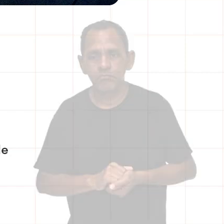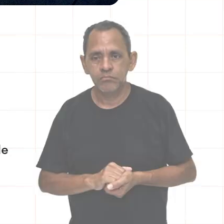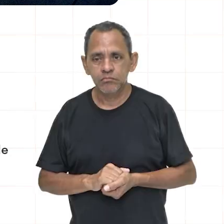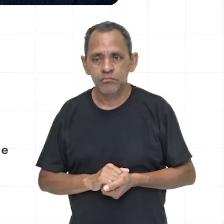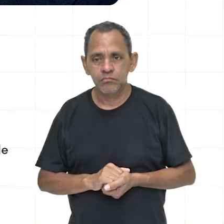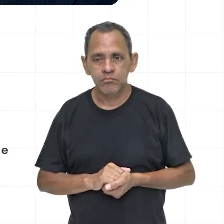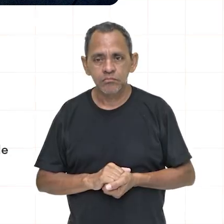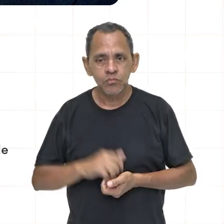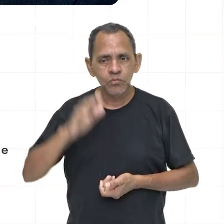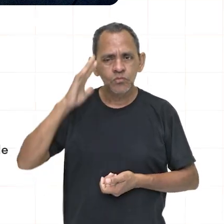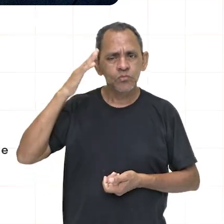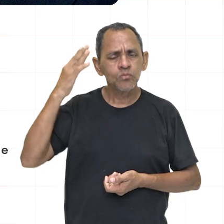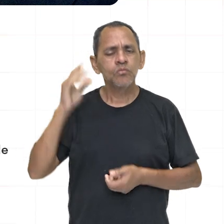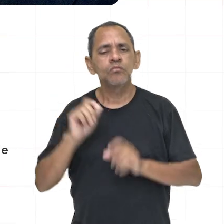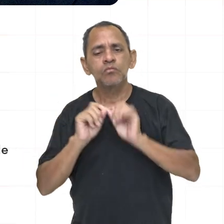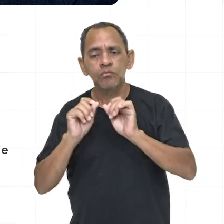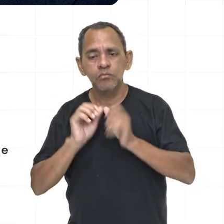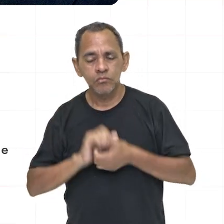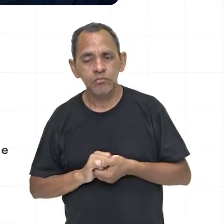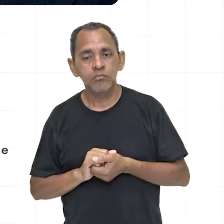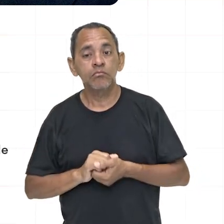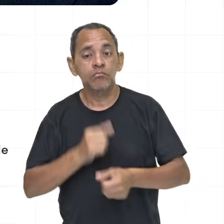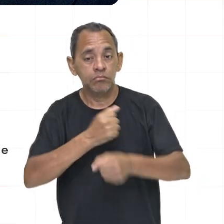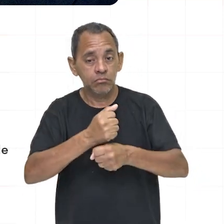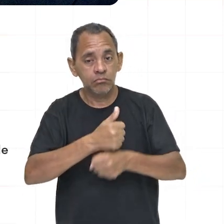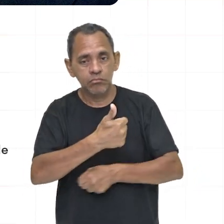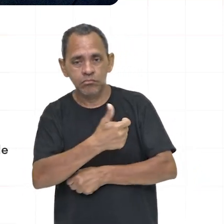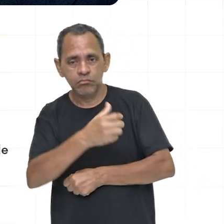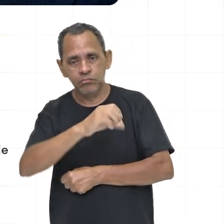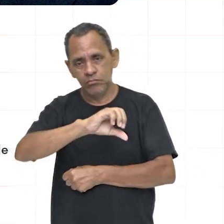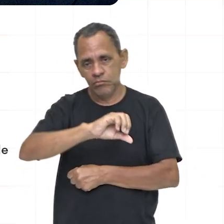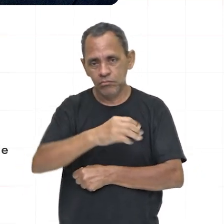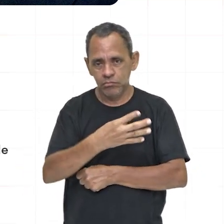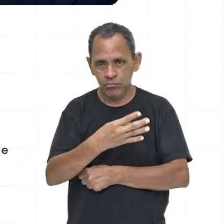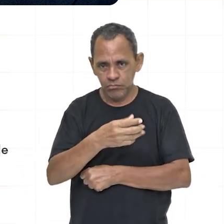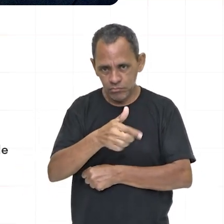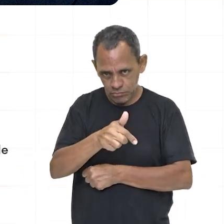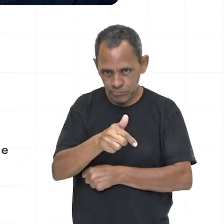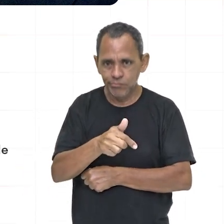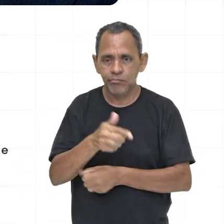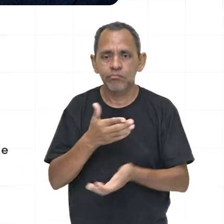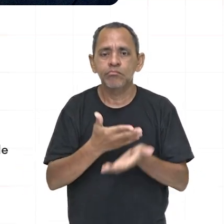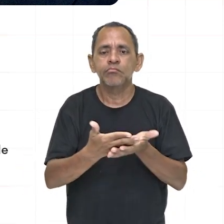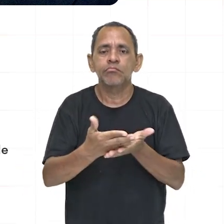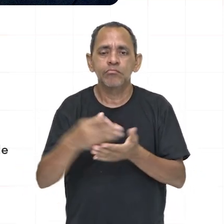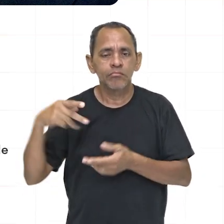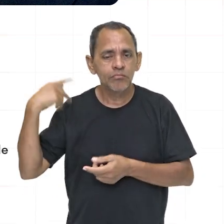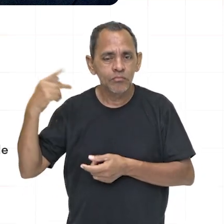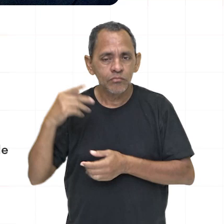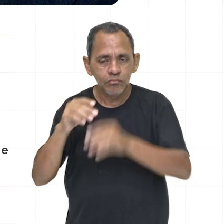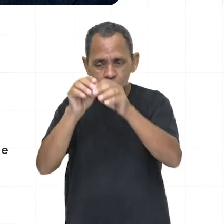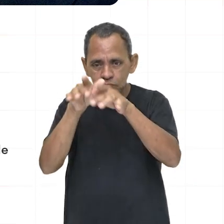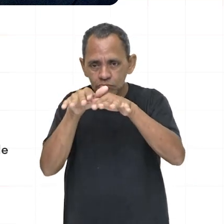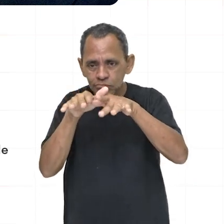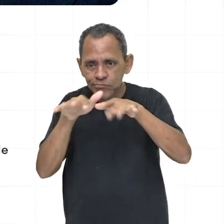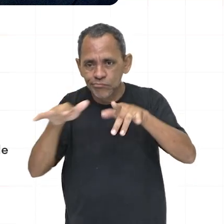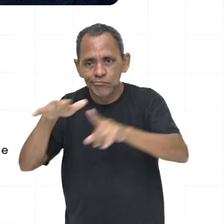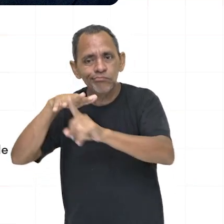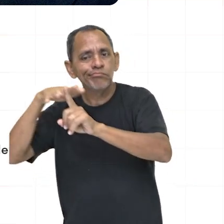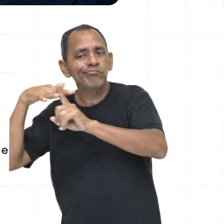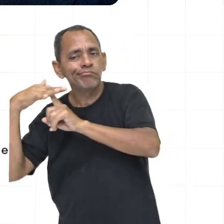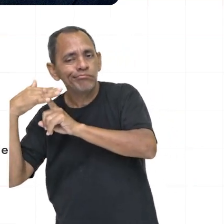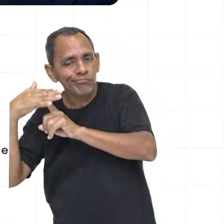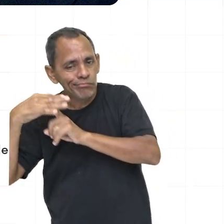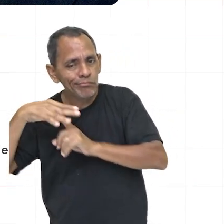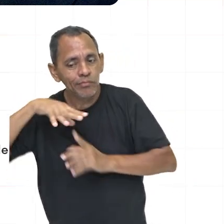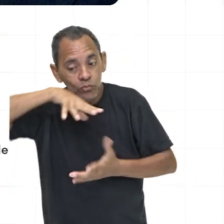presidente dos Estados Unidos, que se chamava Truman, iniciou uma política de contenção da expansão socialista em nível